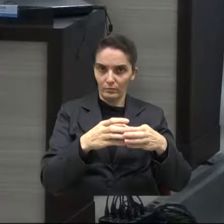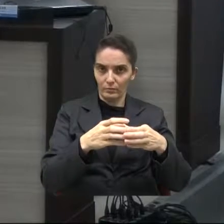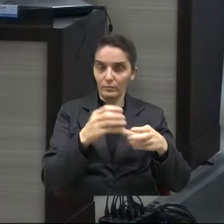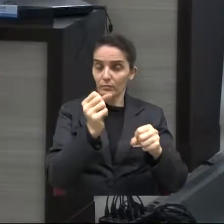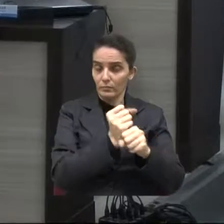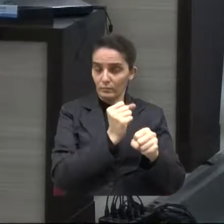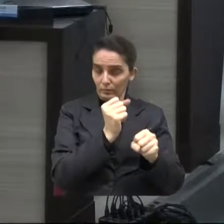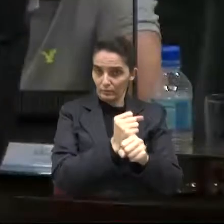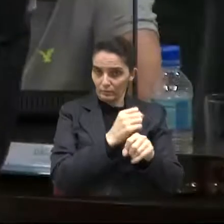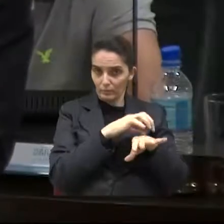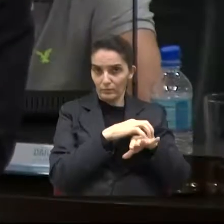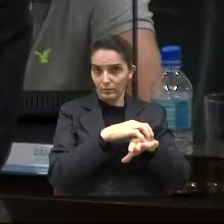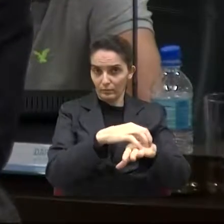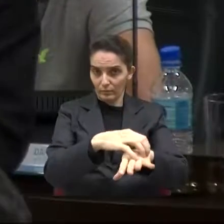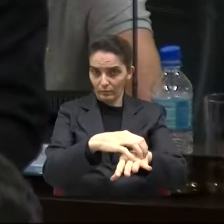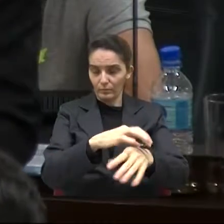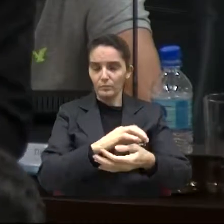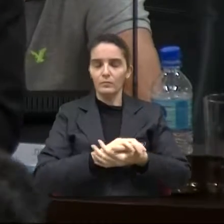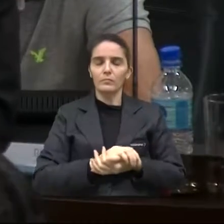de obras e transportes.